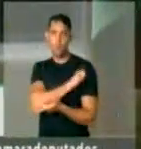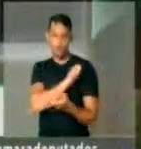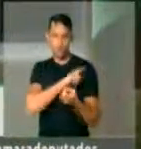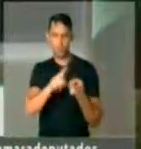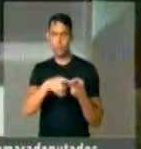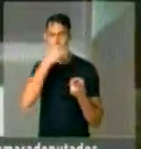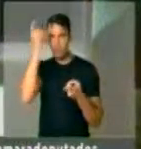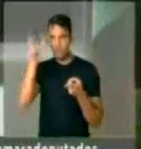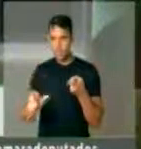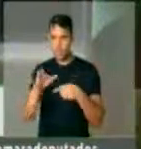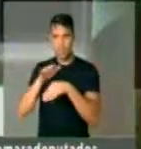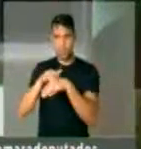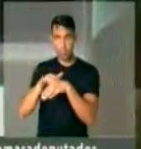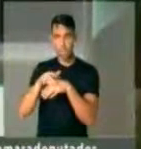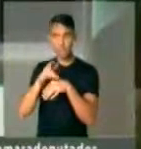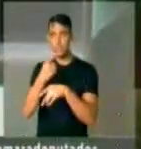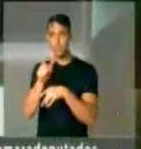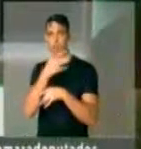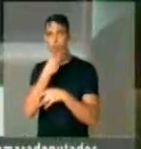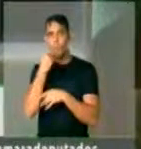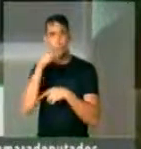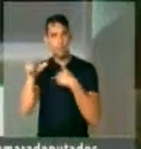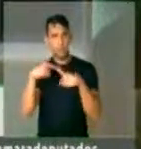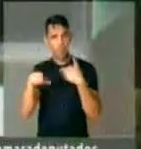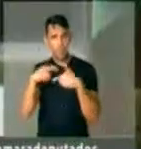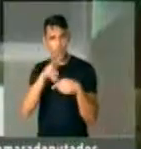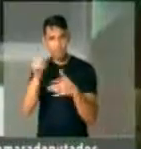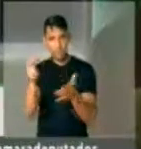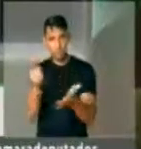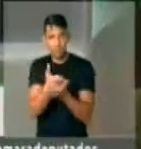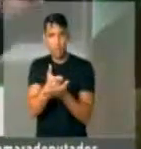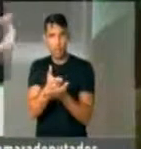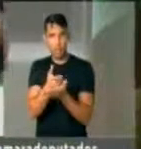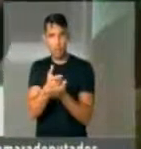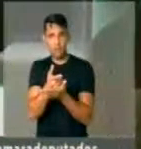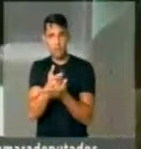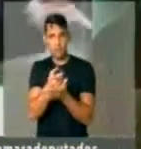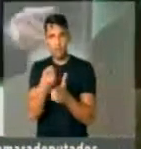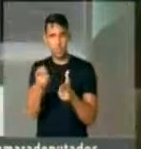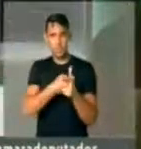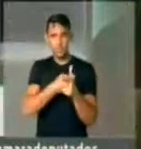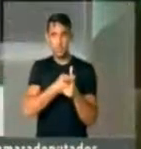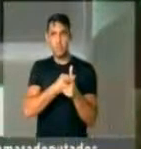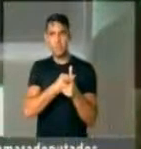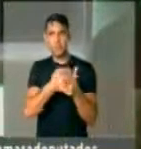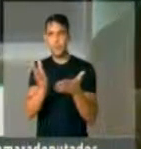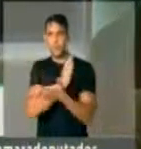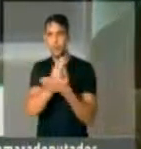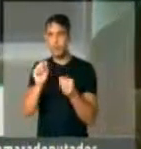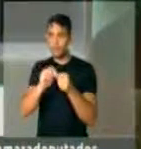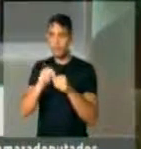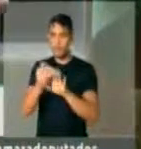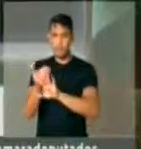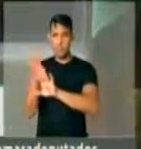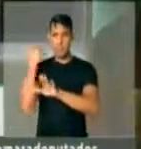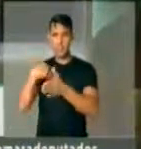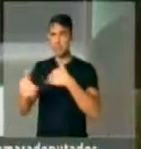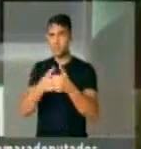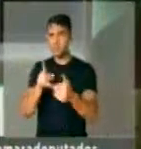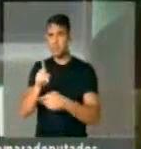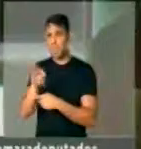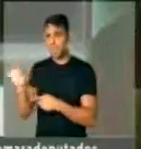não é a pessoa que está doente, que não é o trabalhador que vai pagar a conta ou a dívida que alguém fez, tenha sido o PT